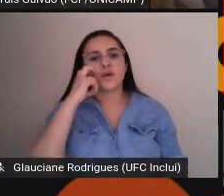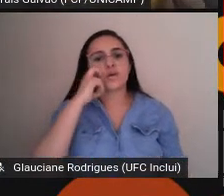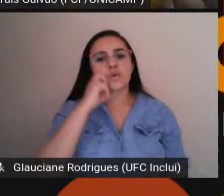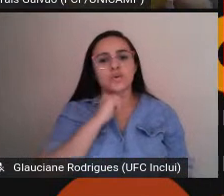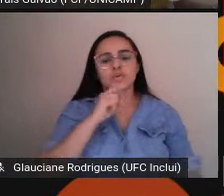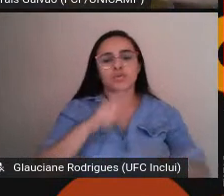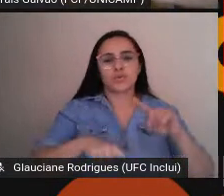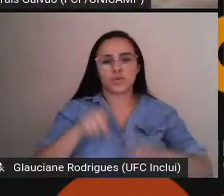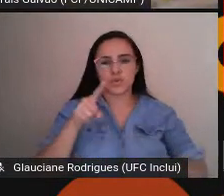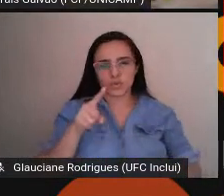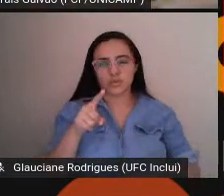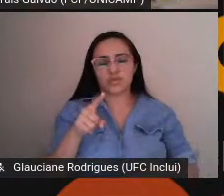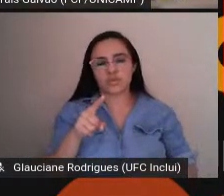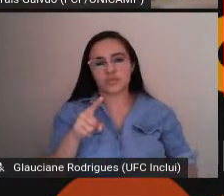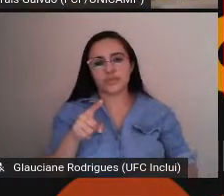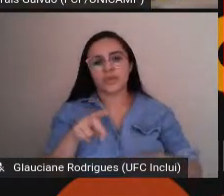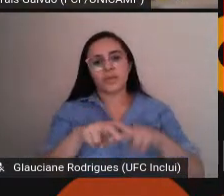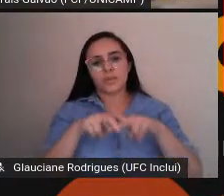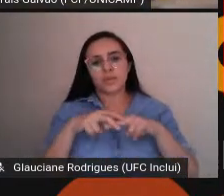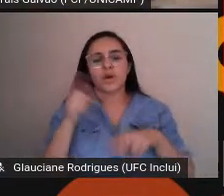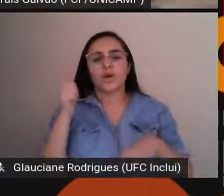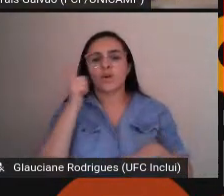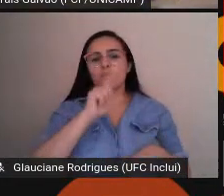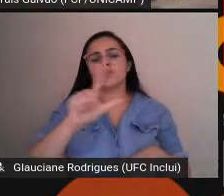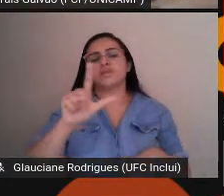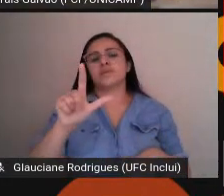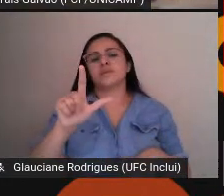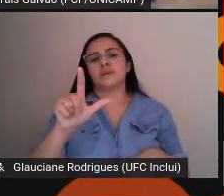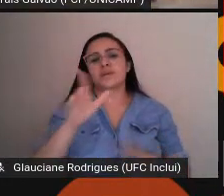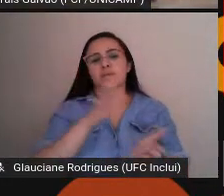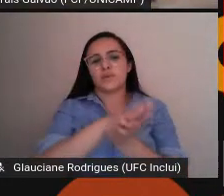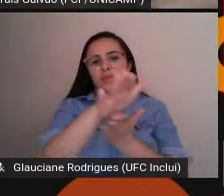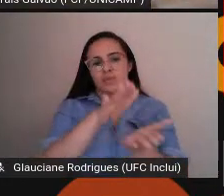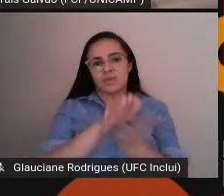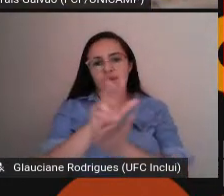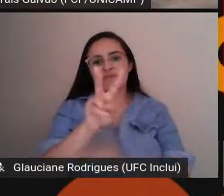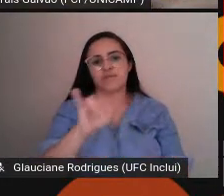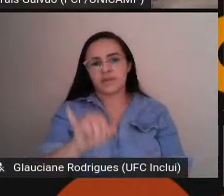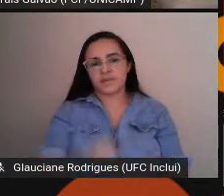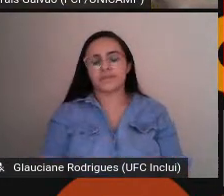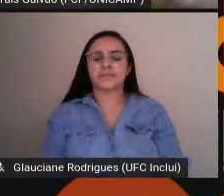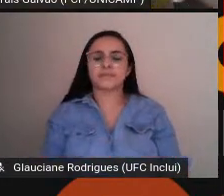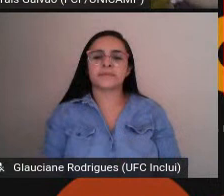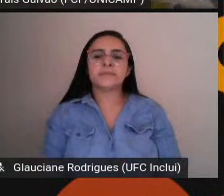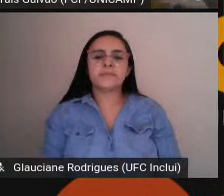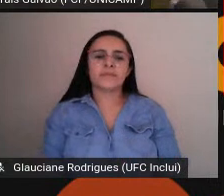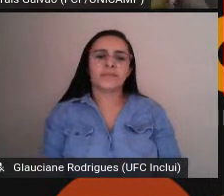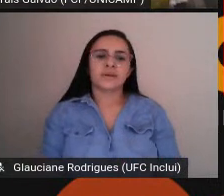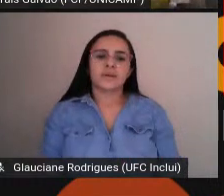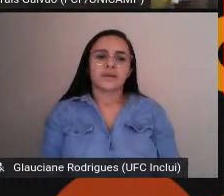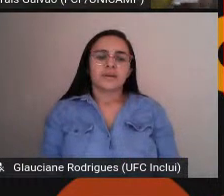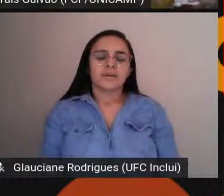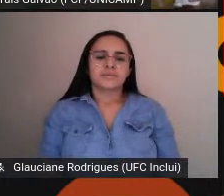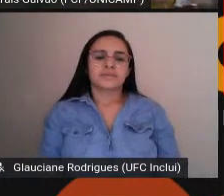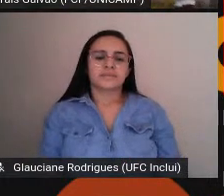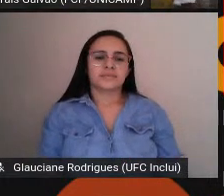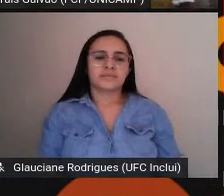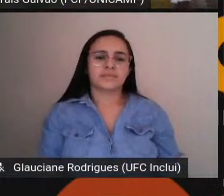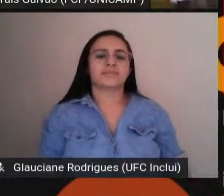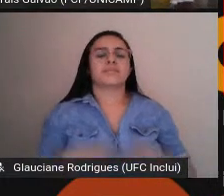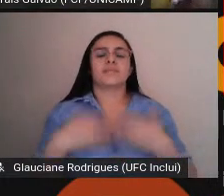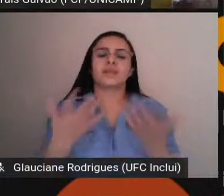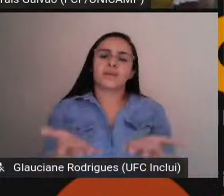produto, vai conseguir publicar, né? Então, é possível, então, que a